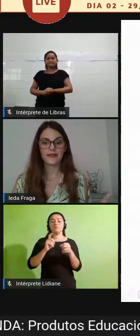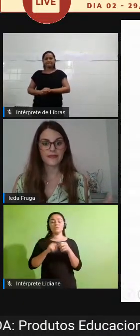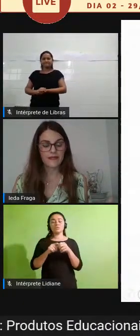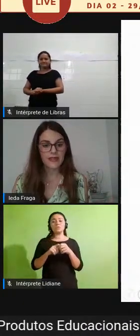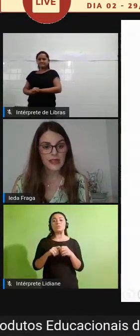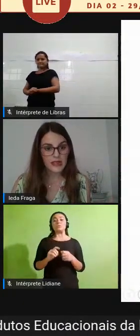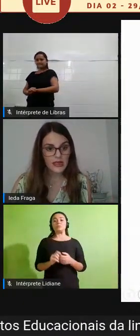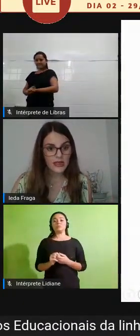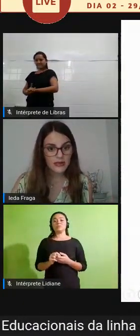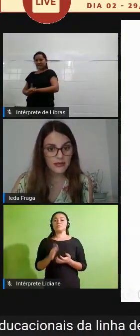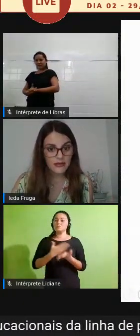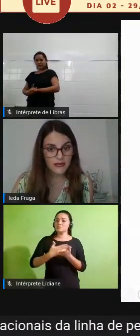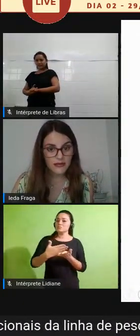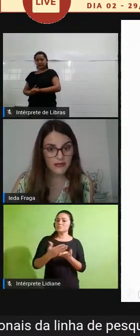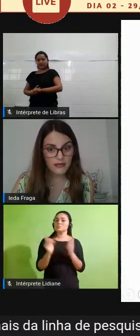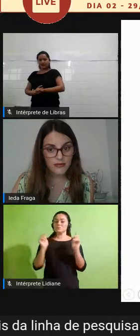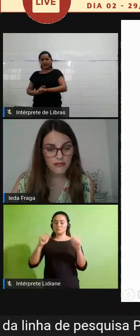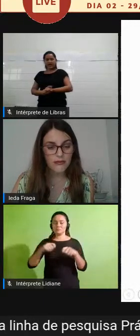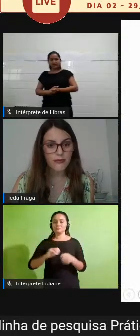bem.